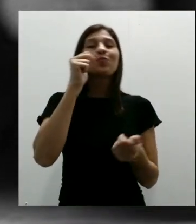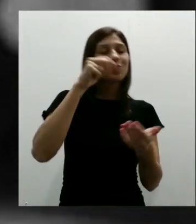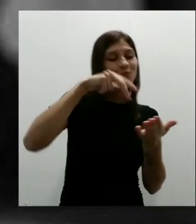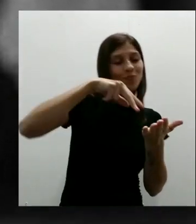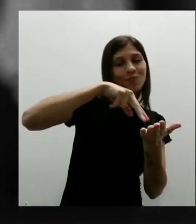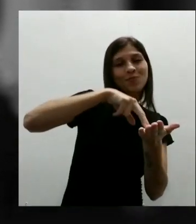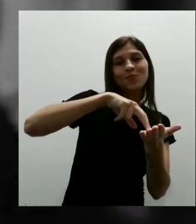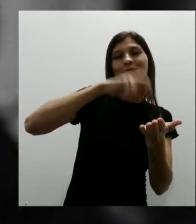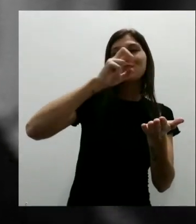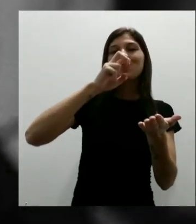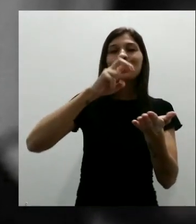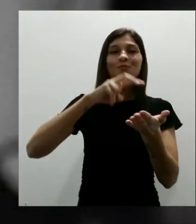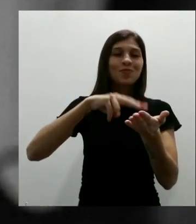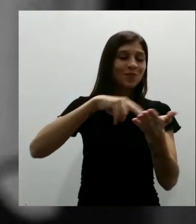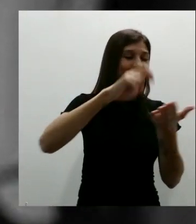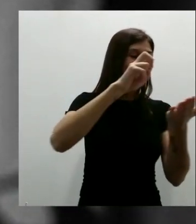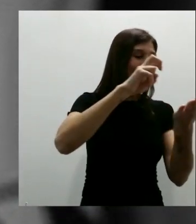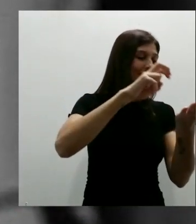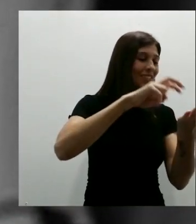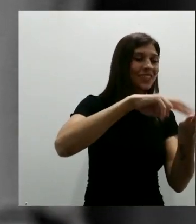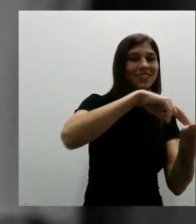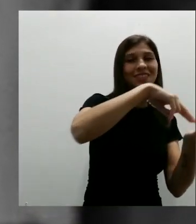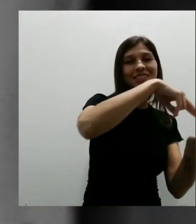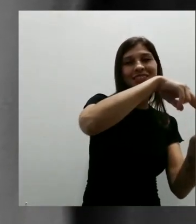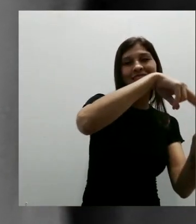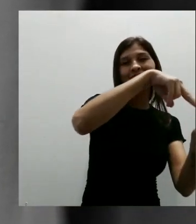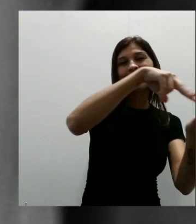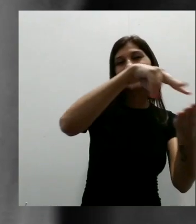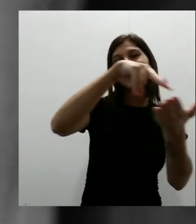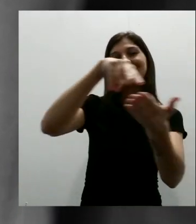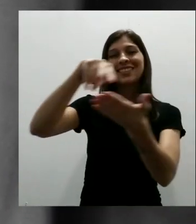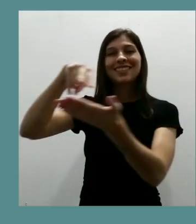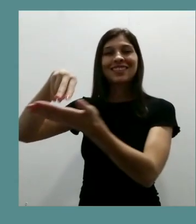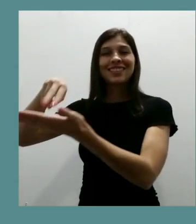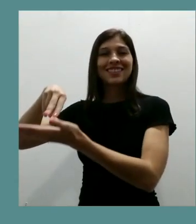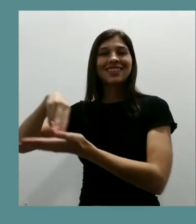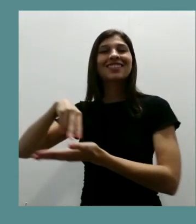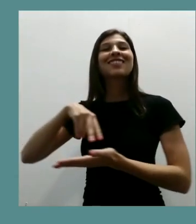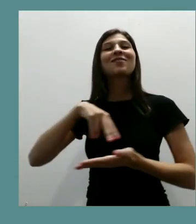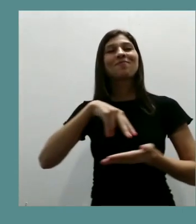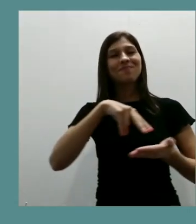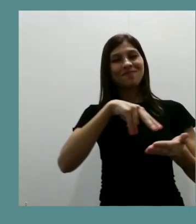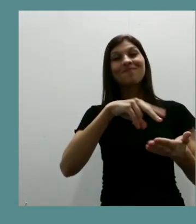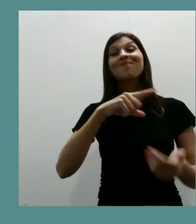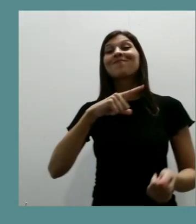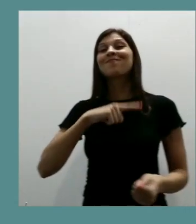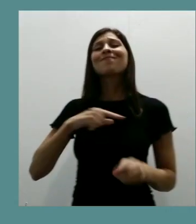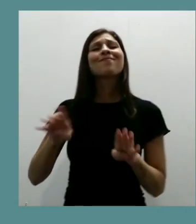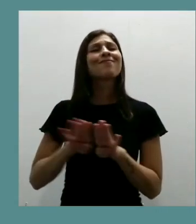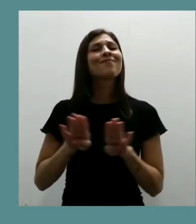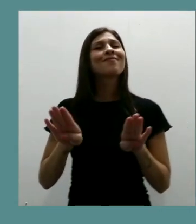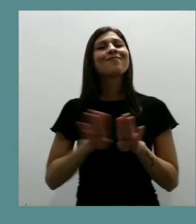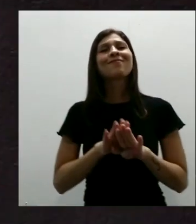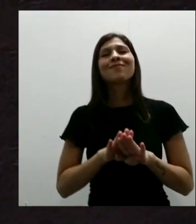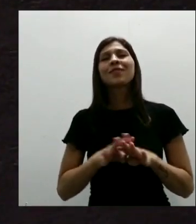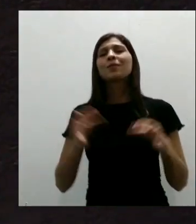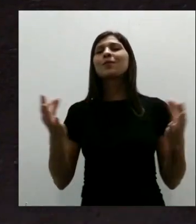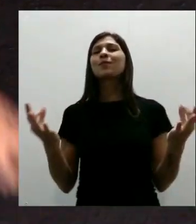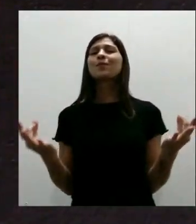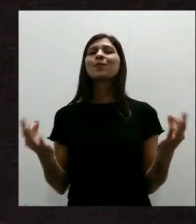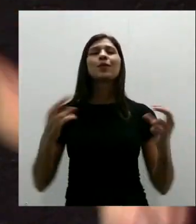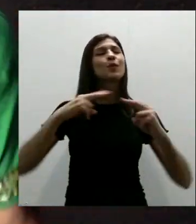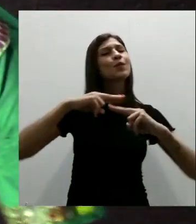quem tenta se equilibrar nas pontas dos pés. Tem yoga, tem pilates,